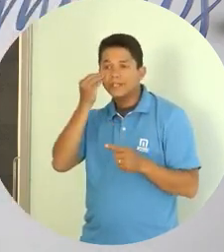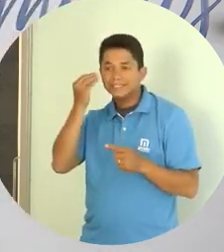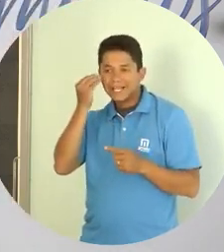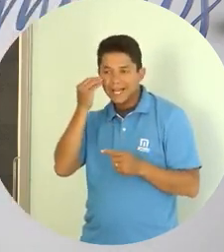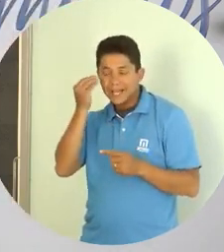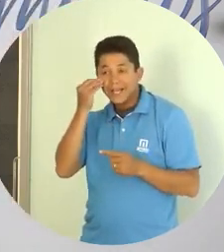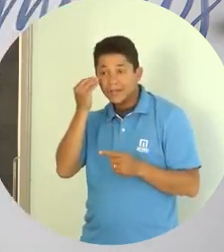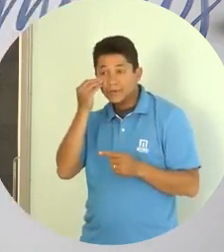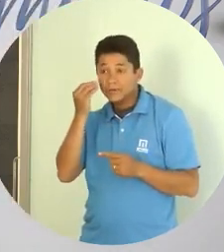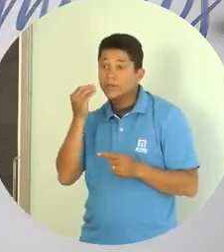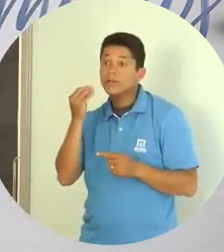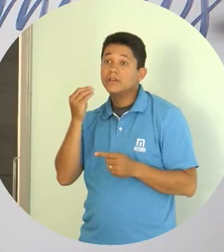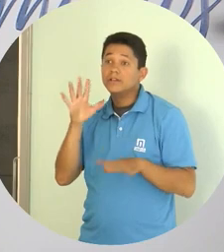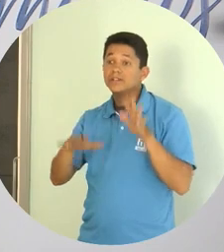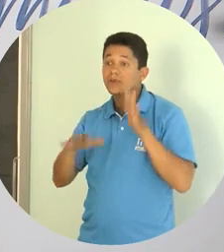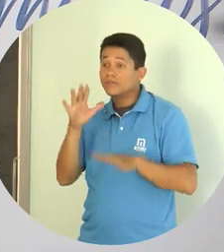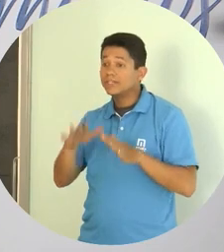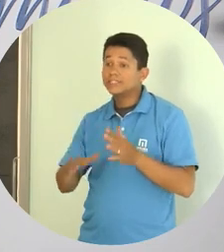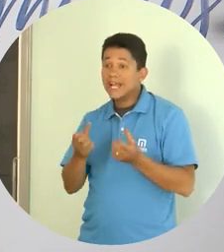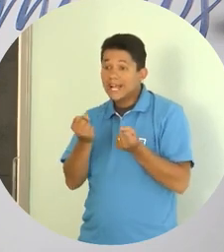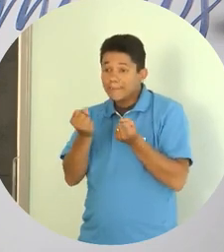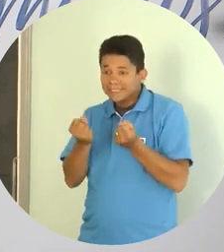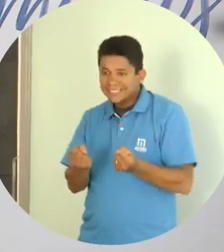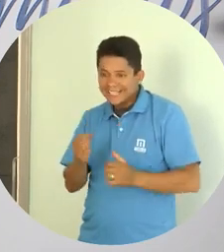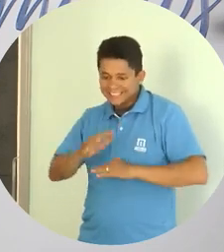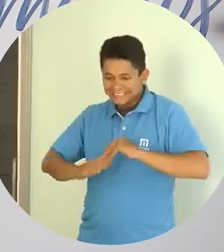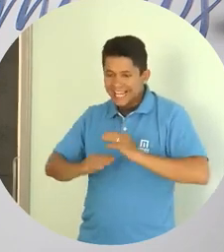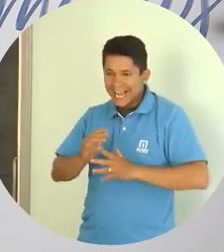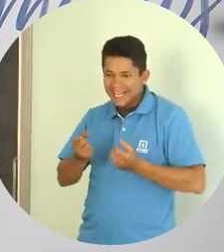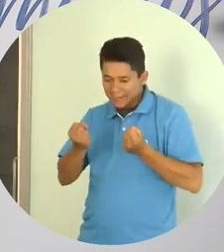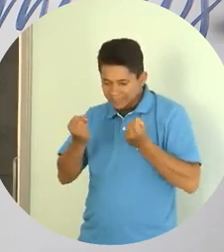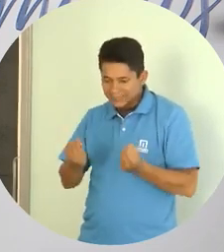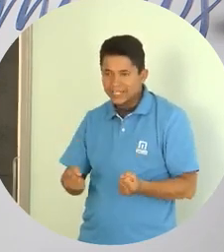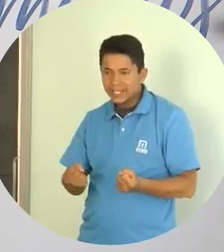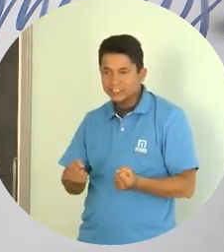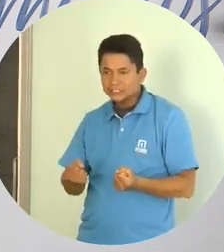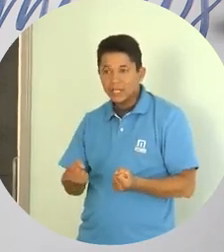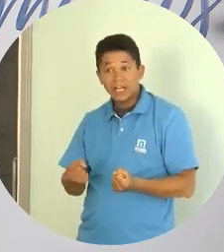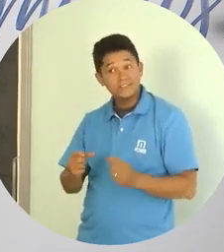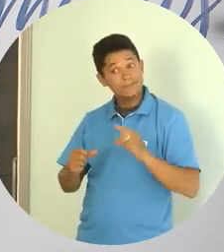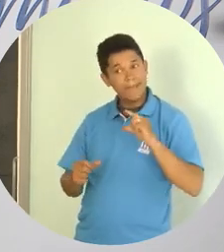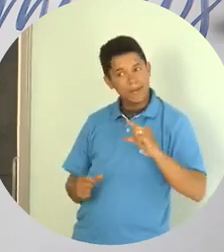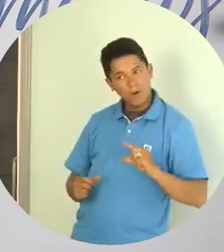porventura, ele der uma capacidade de carga menor do que especificada. A